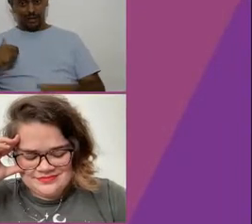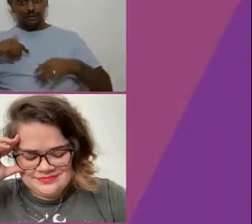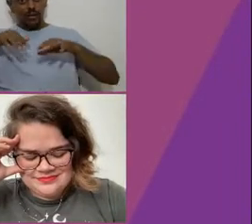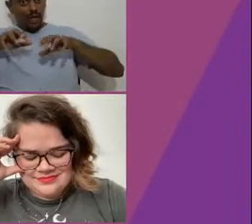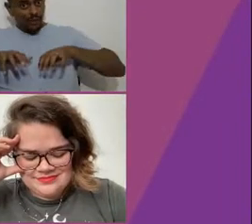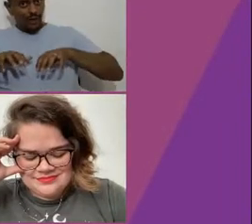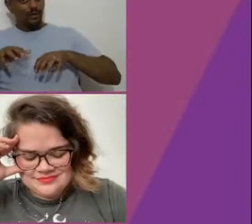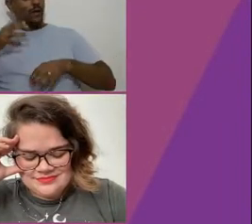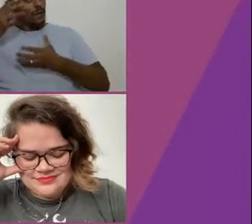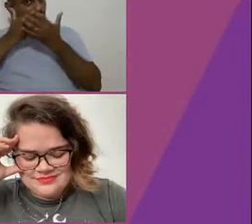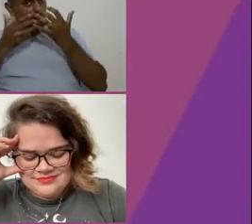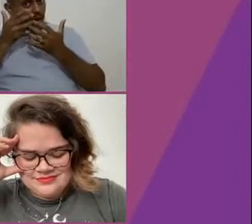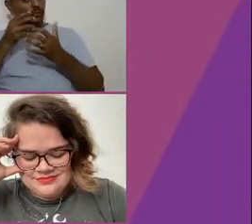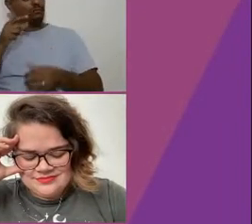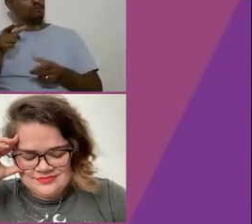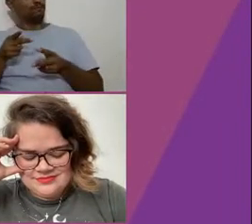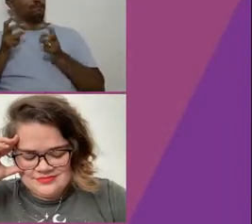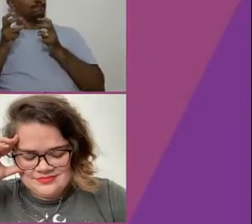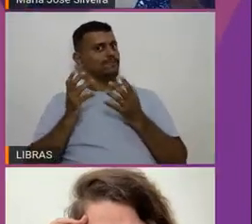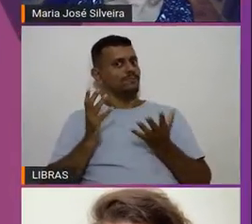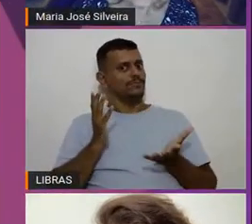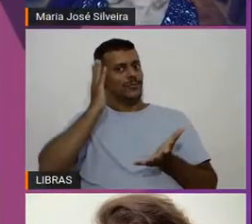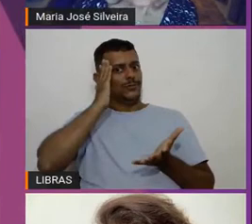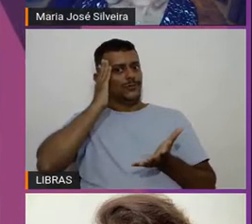de algo muito a